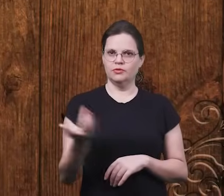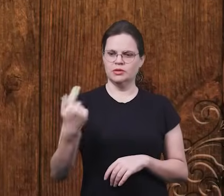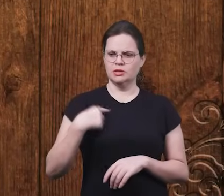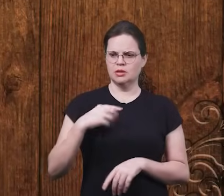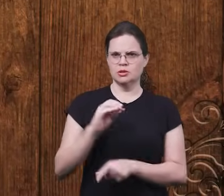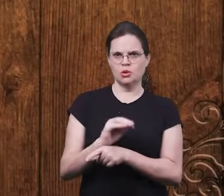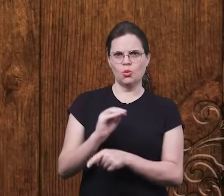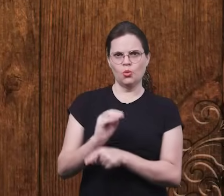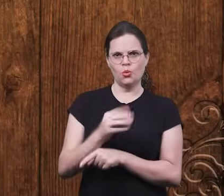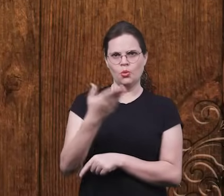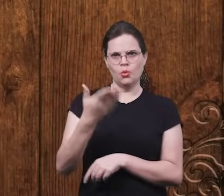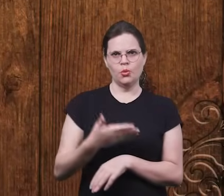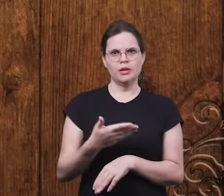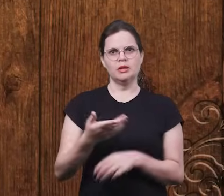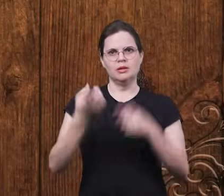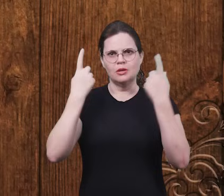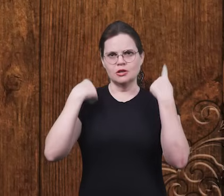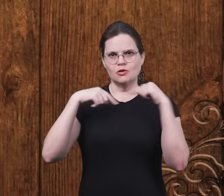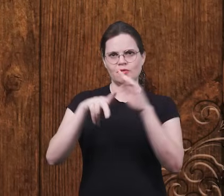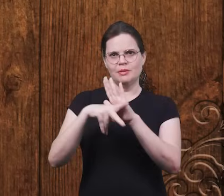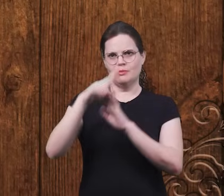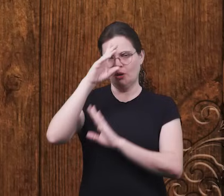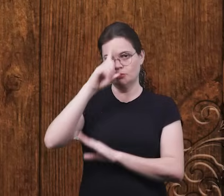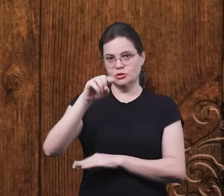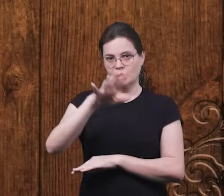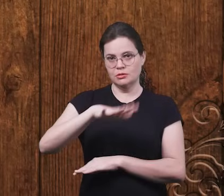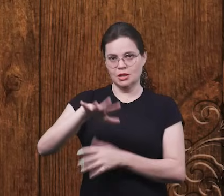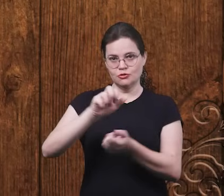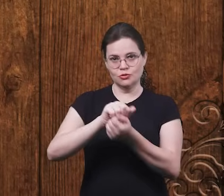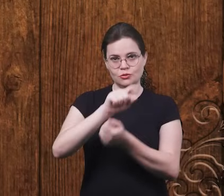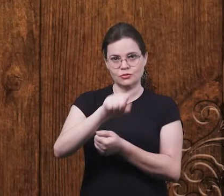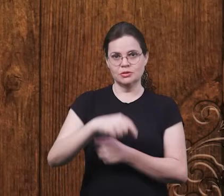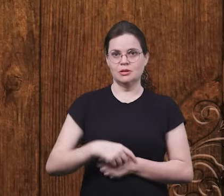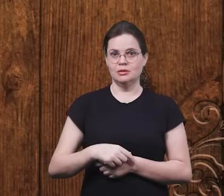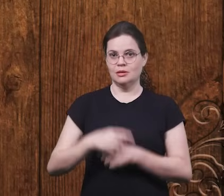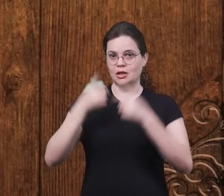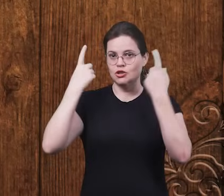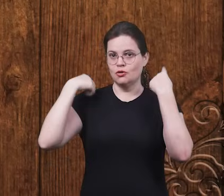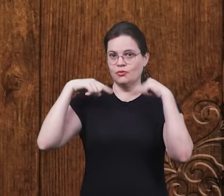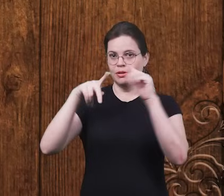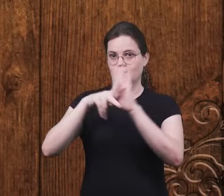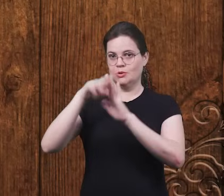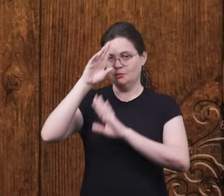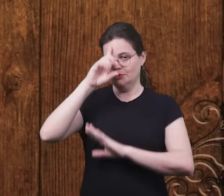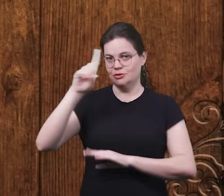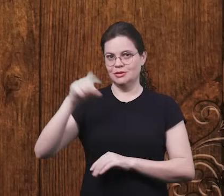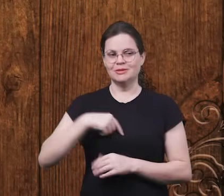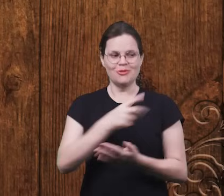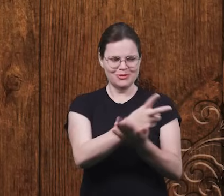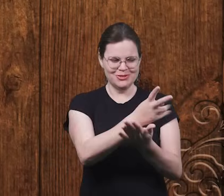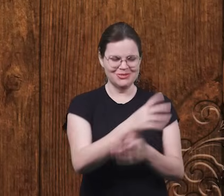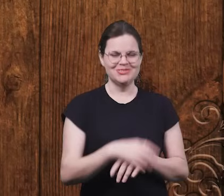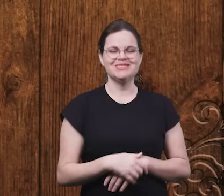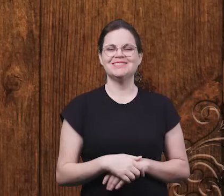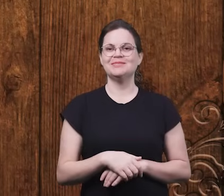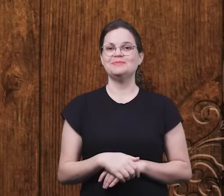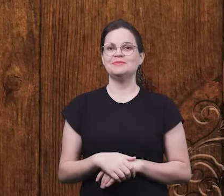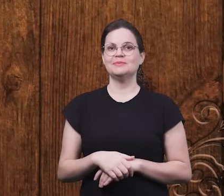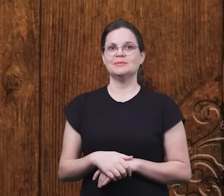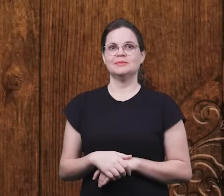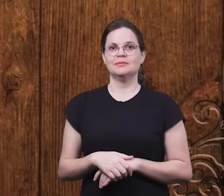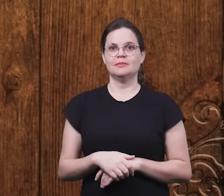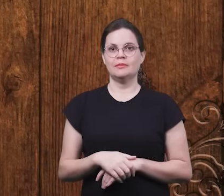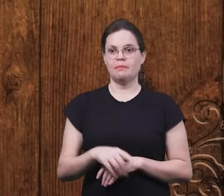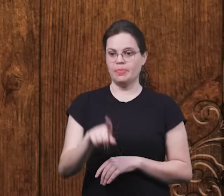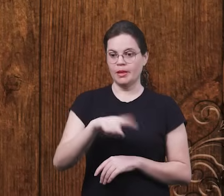apacentai o rebanho de Deus que está entre vós. Então, aqui é o seguinte, o rebanho é de Deus. Continua o texto. Sim, que está entre